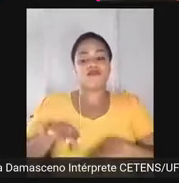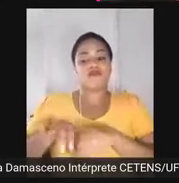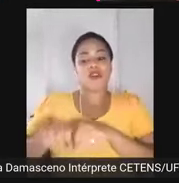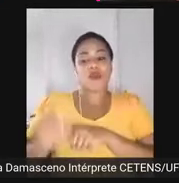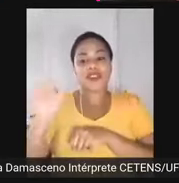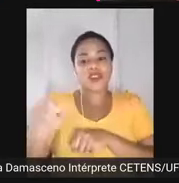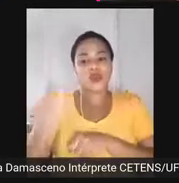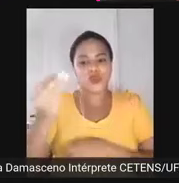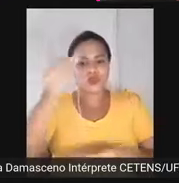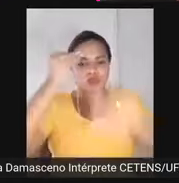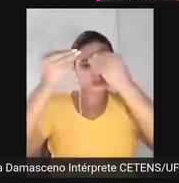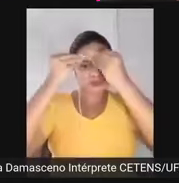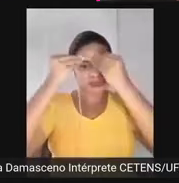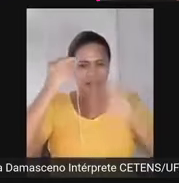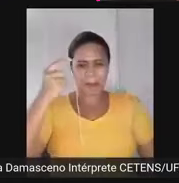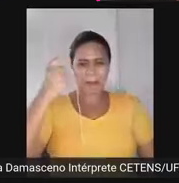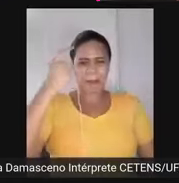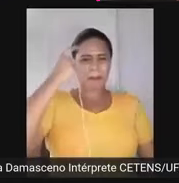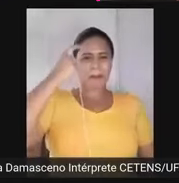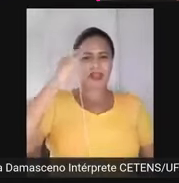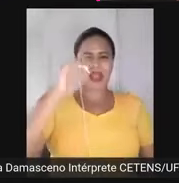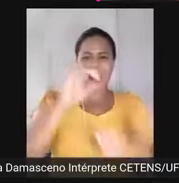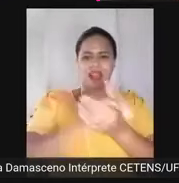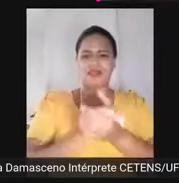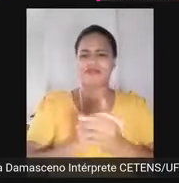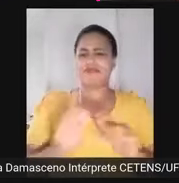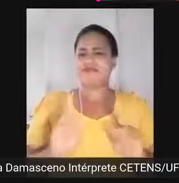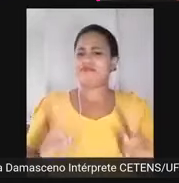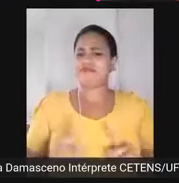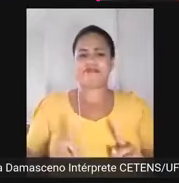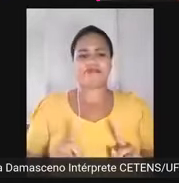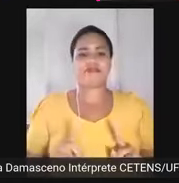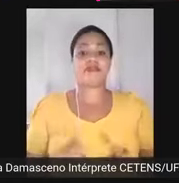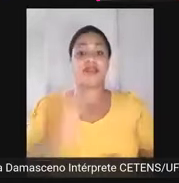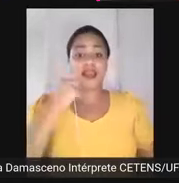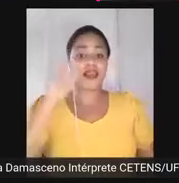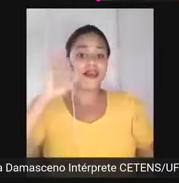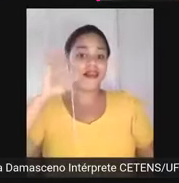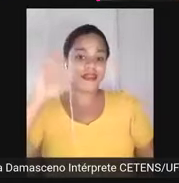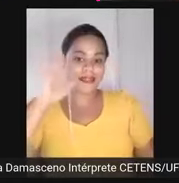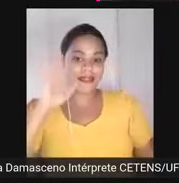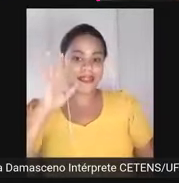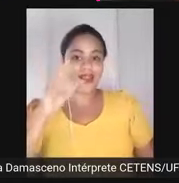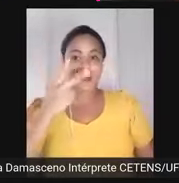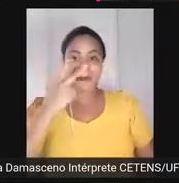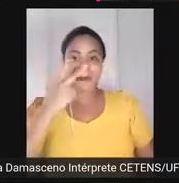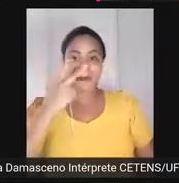casamento. Mas, só para vocês terem noção de como o cigano ele é um povo ainda um pouco anacrônico, um pouco fora do tempo